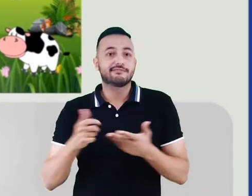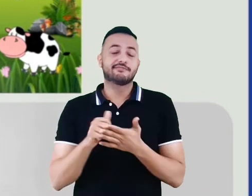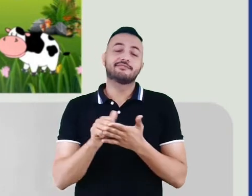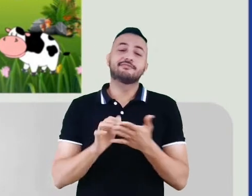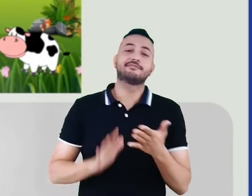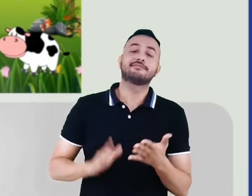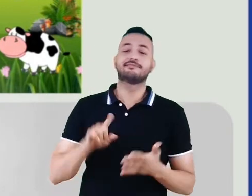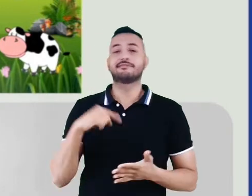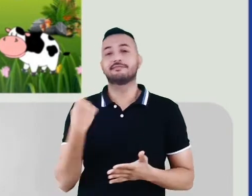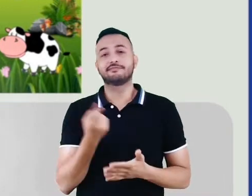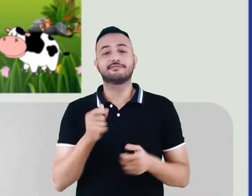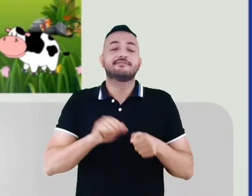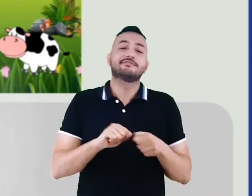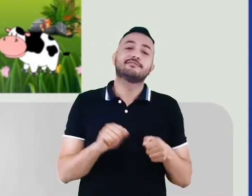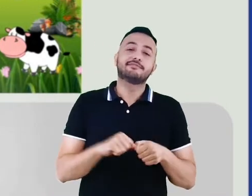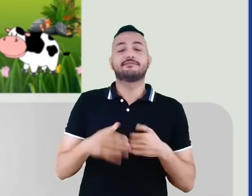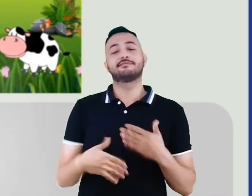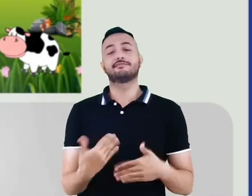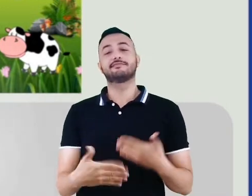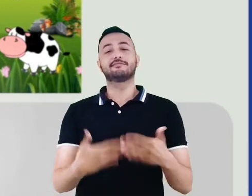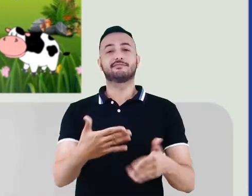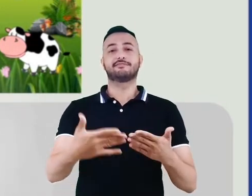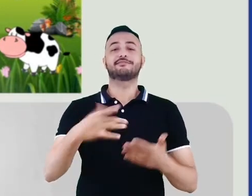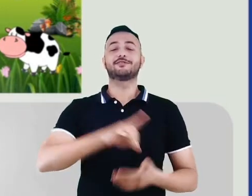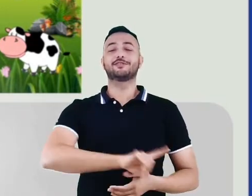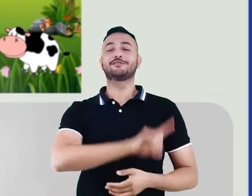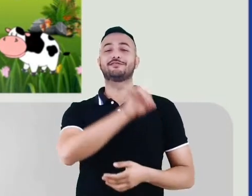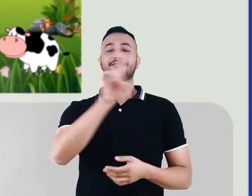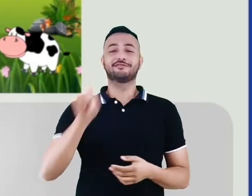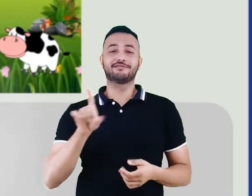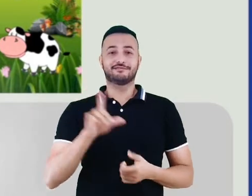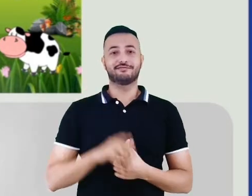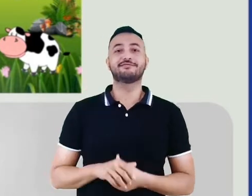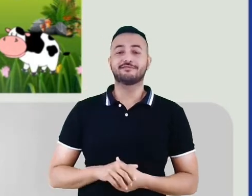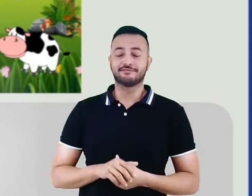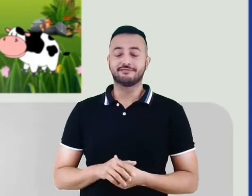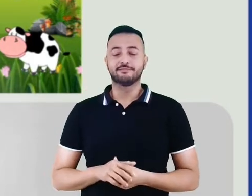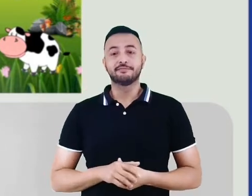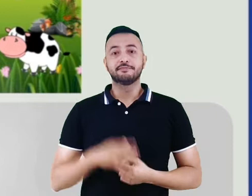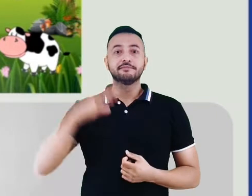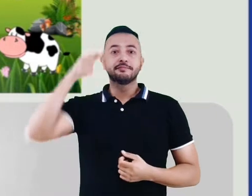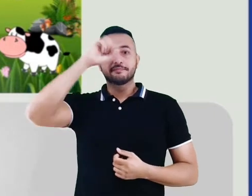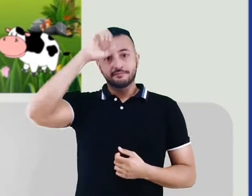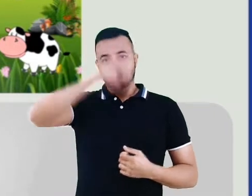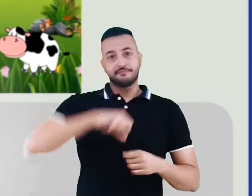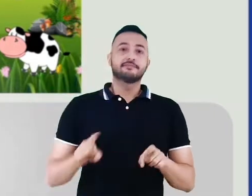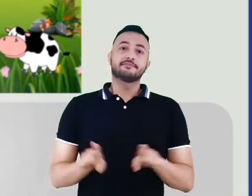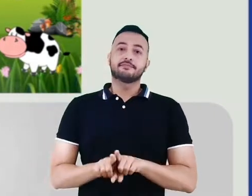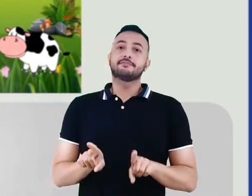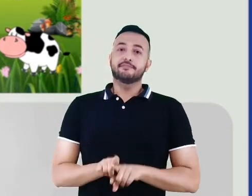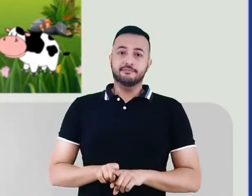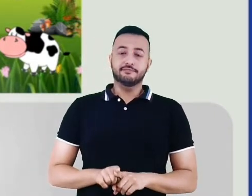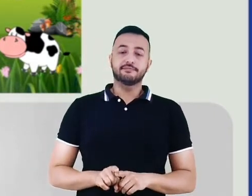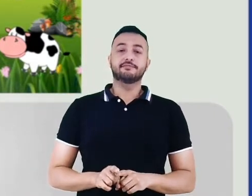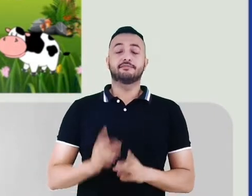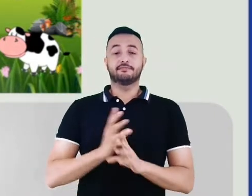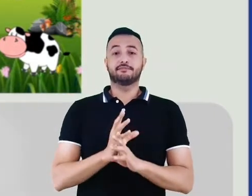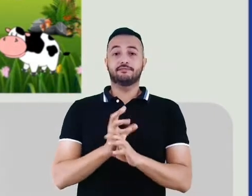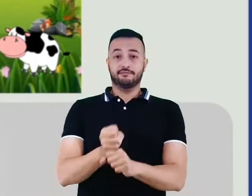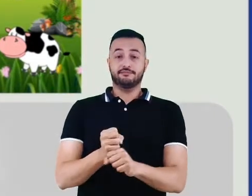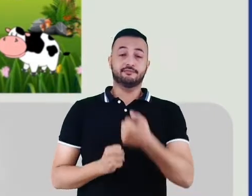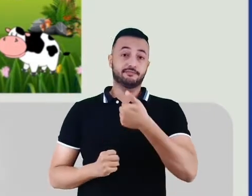nós fazemos e desenvolvemos durante o dia. E nós aprendemos também 10